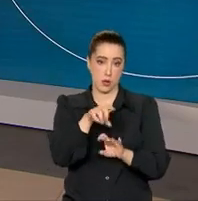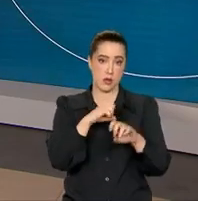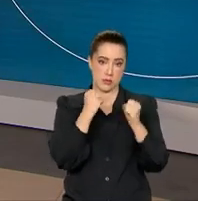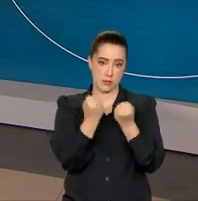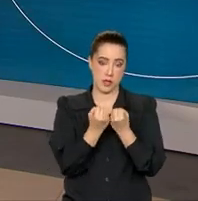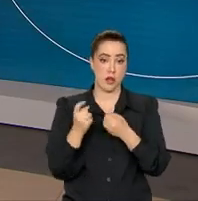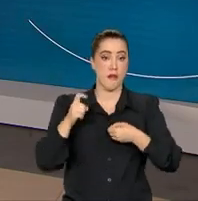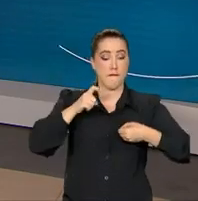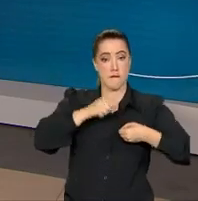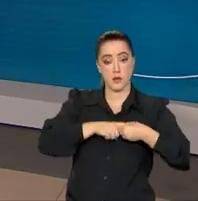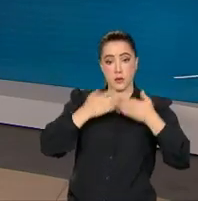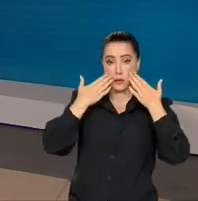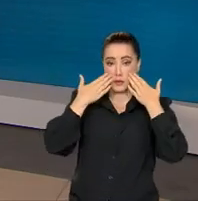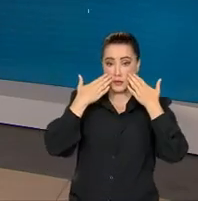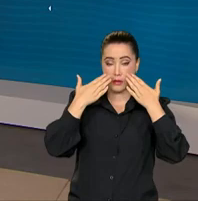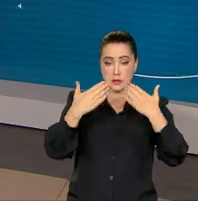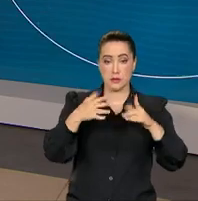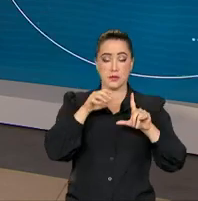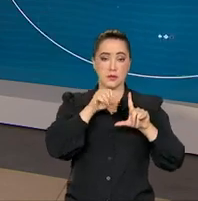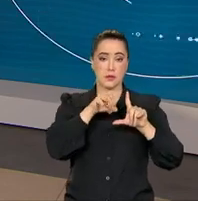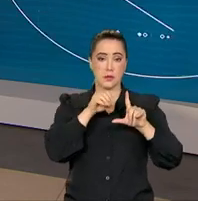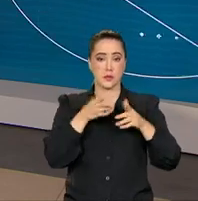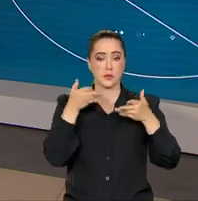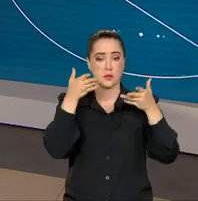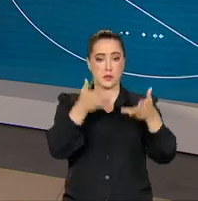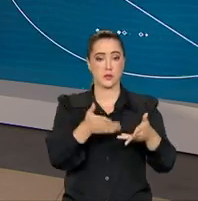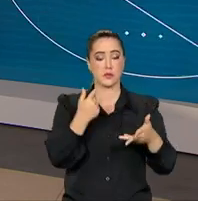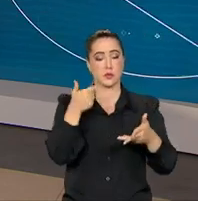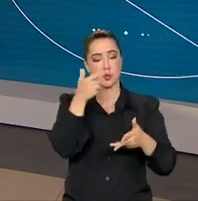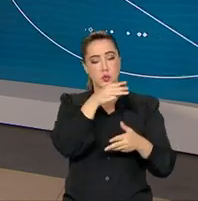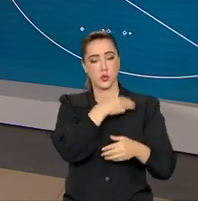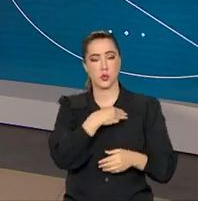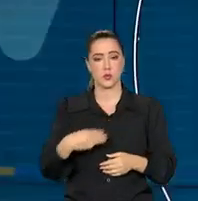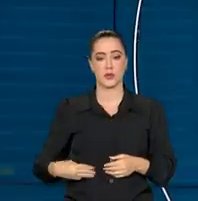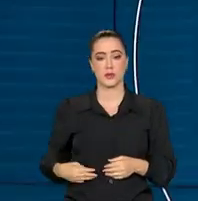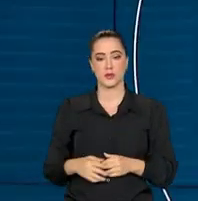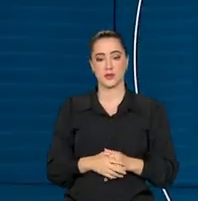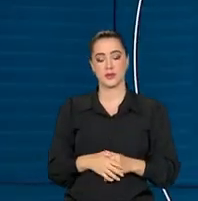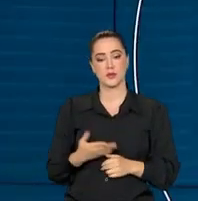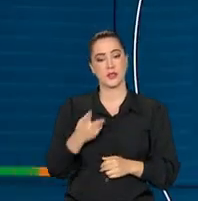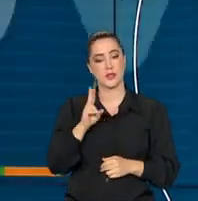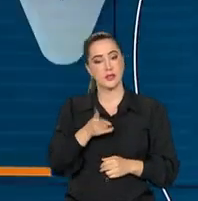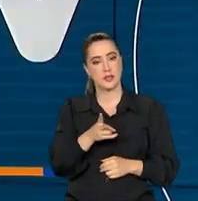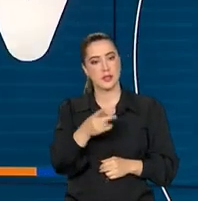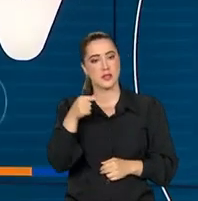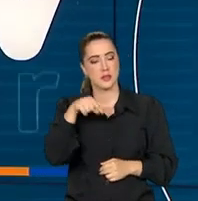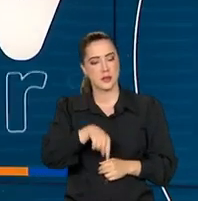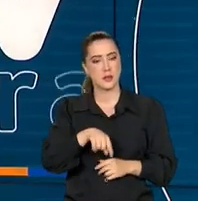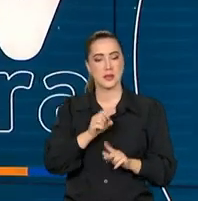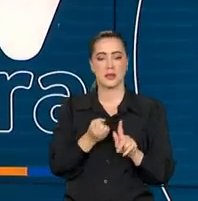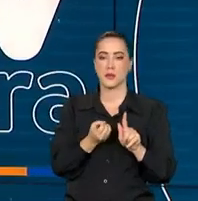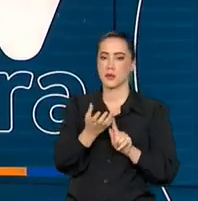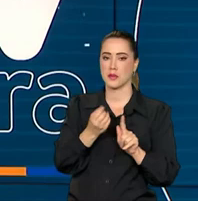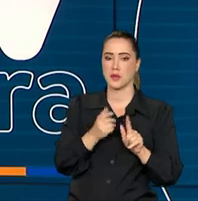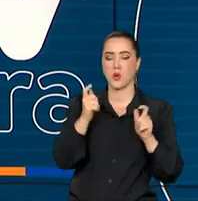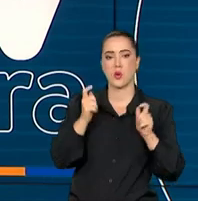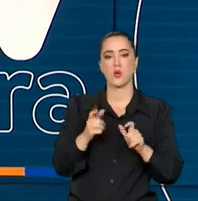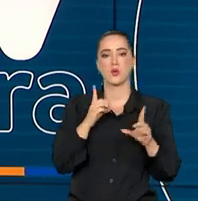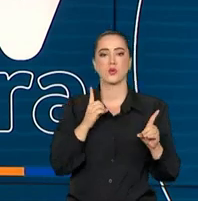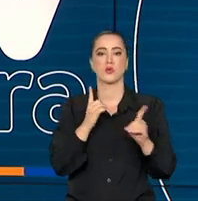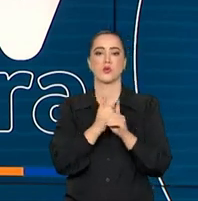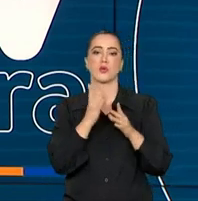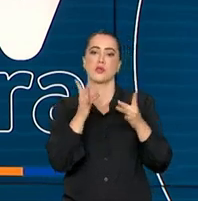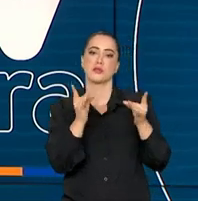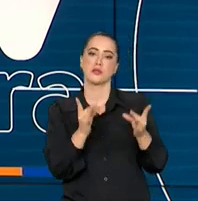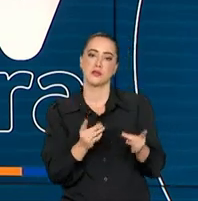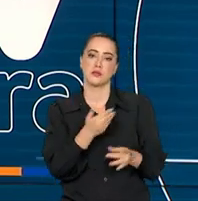seminário para voltar ao vivo com a participação dos outros ministros. Continue com a gente aqui no Canal Gov, onde você encontra todas